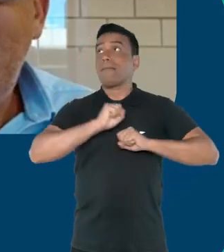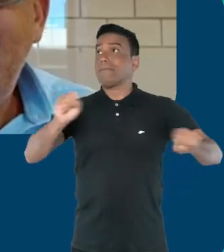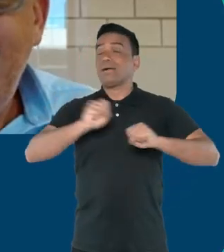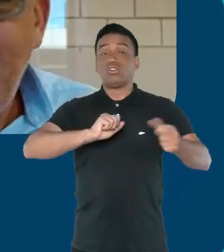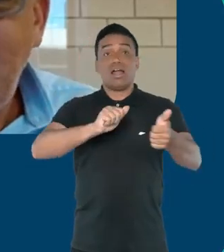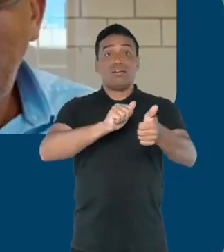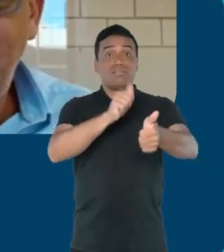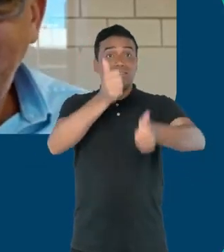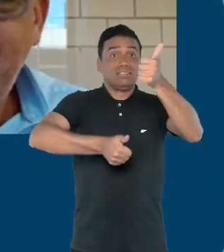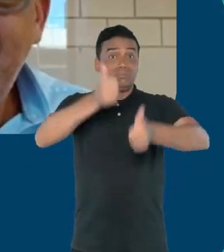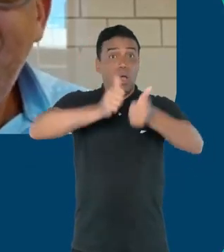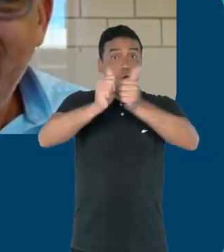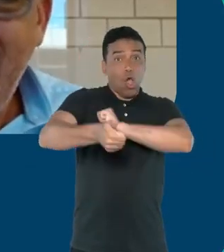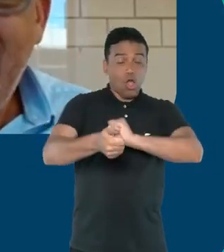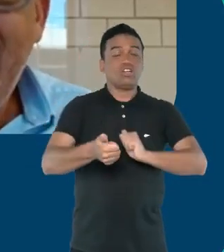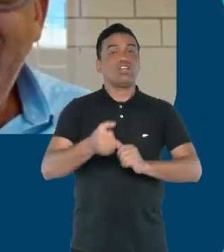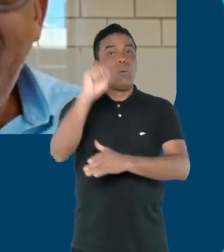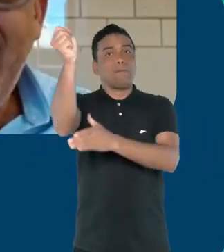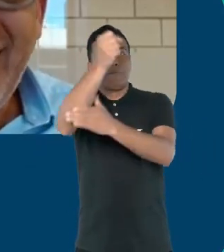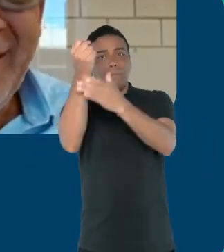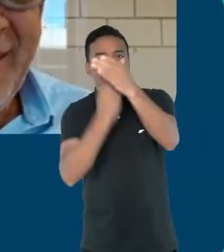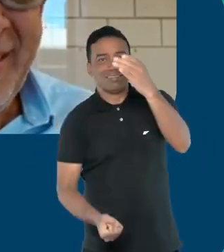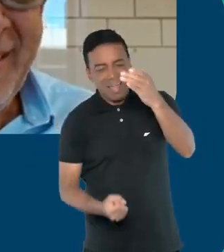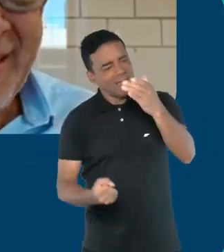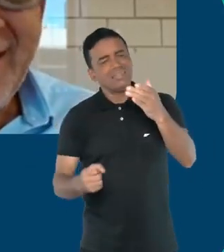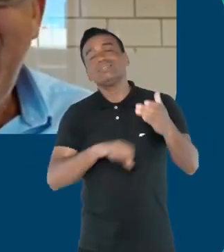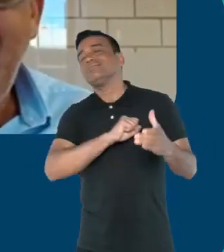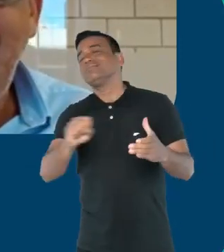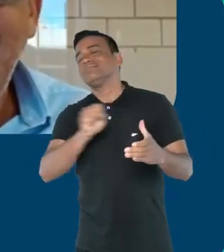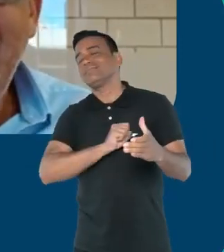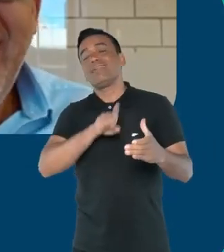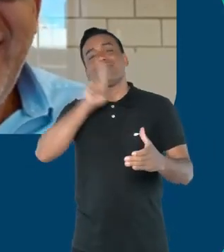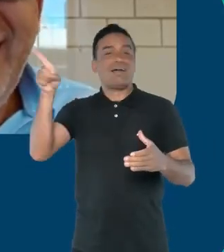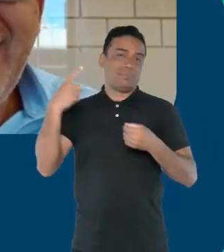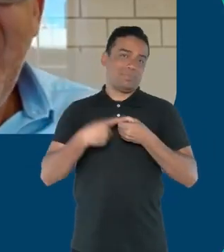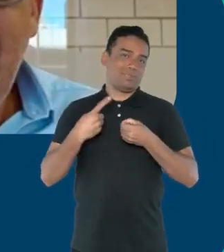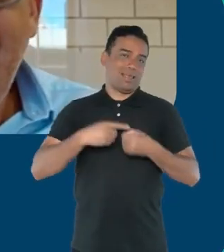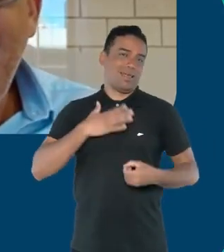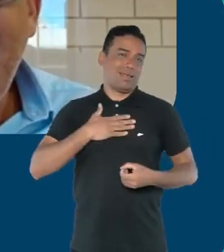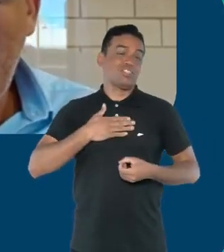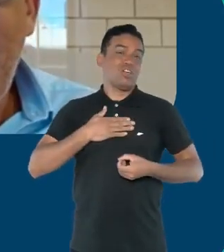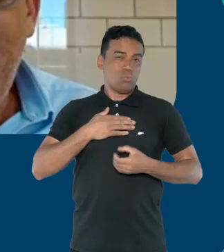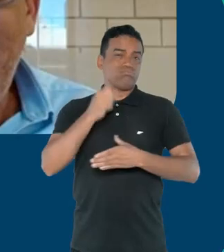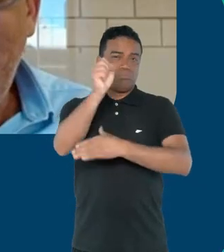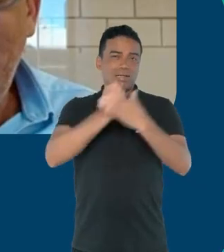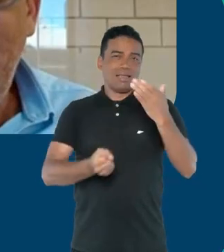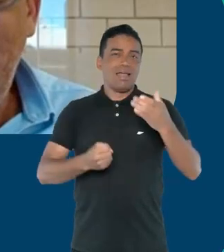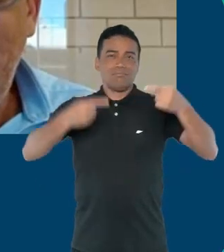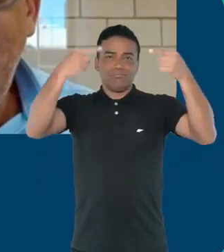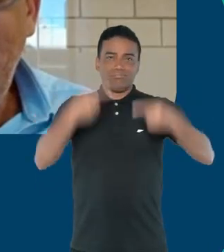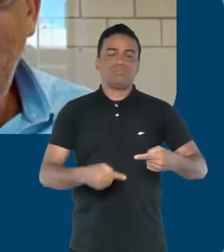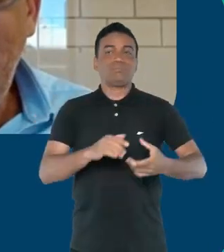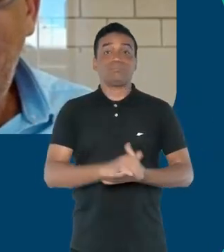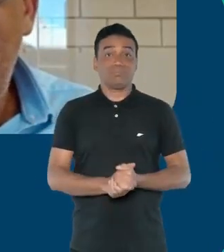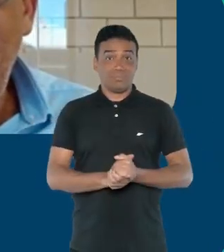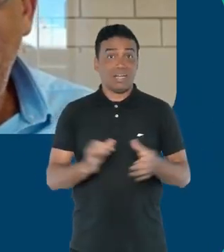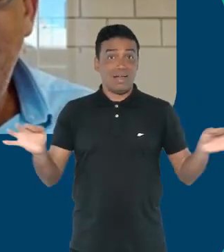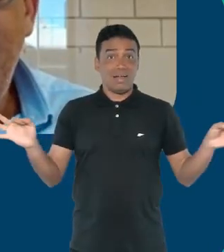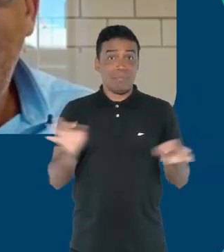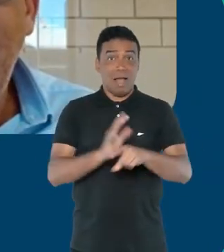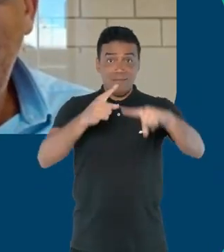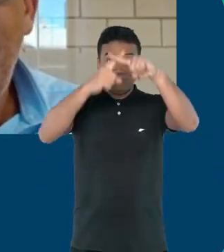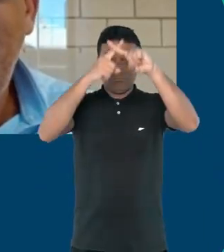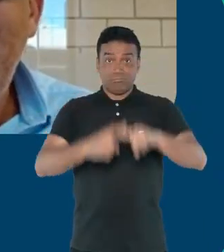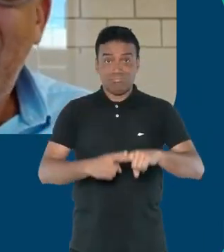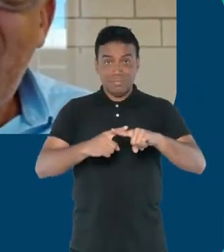em dois retângulos postos lado a lado, horizontalmente. O fundo é composto das cores verde, água e azul. Na